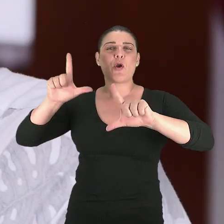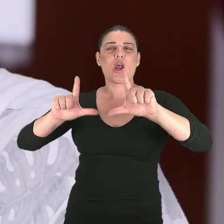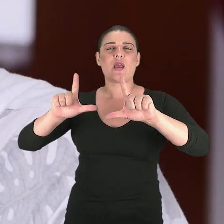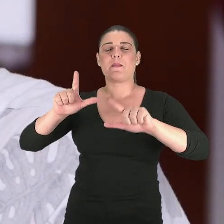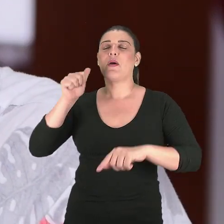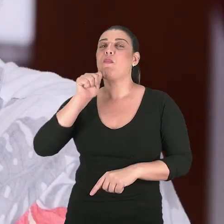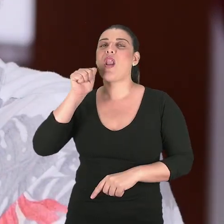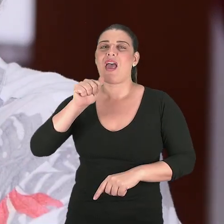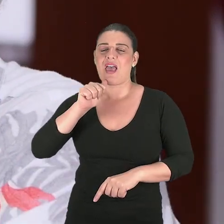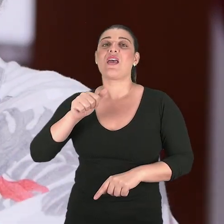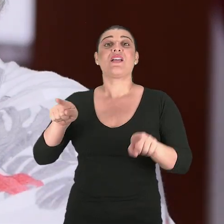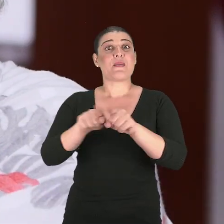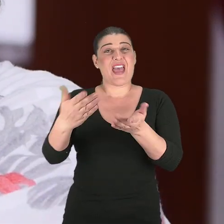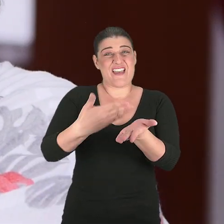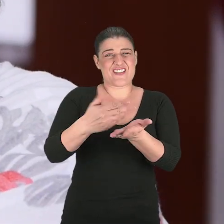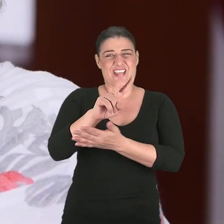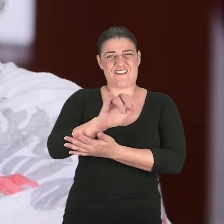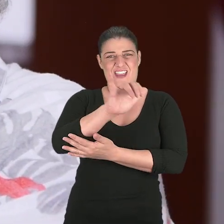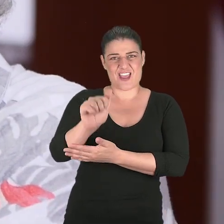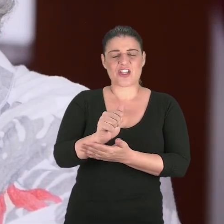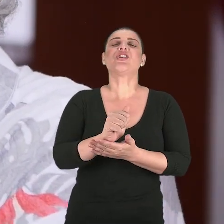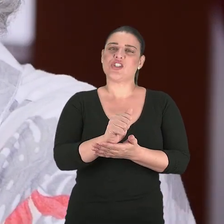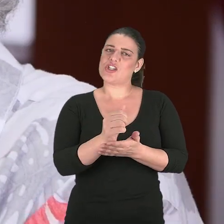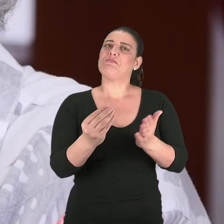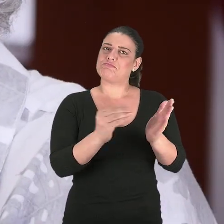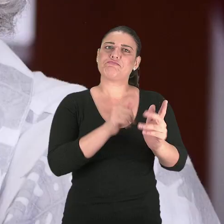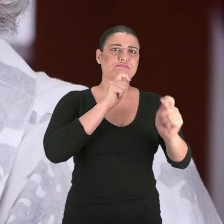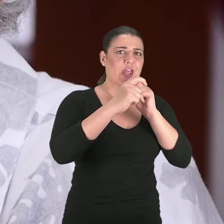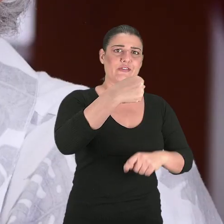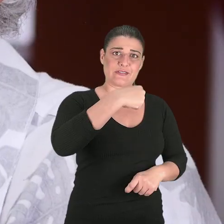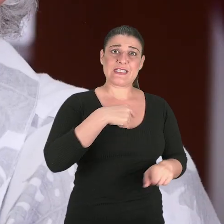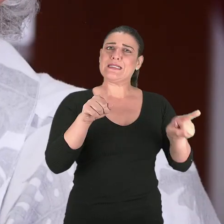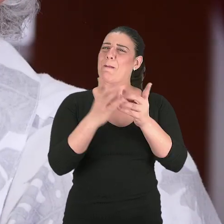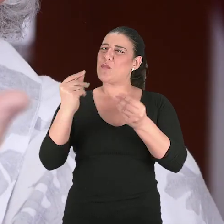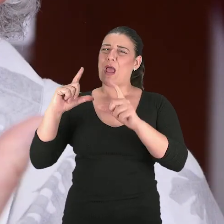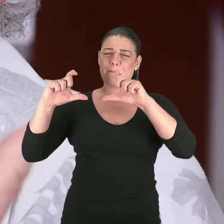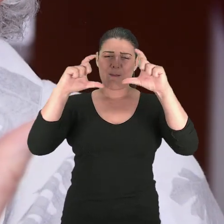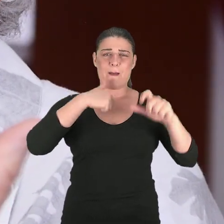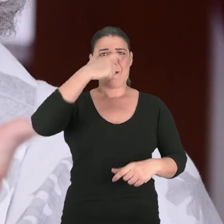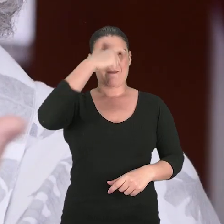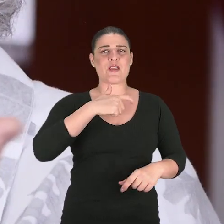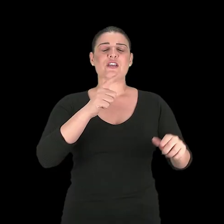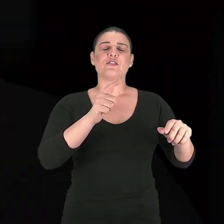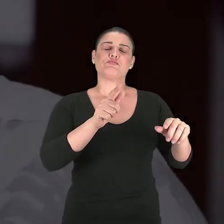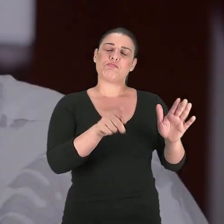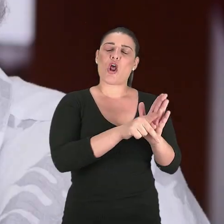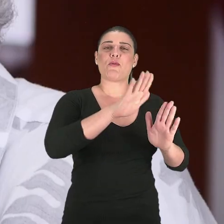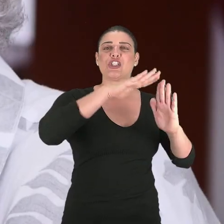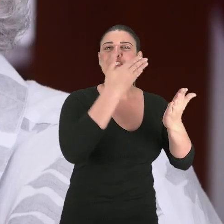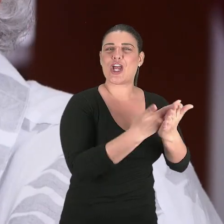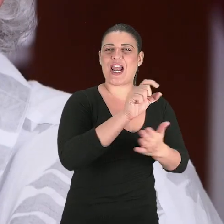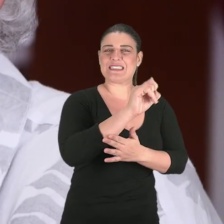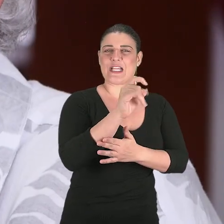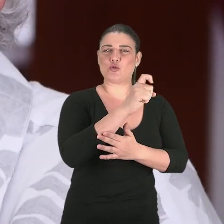me fotografou. Tirou um monte de foto onde eu dava aula no Madureira, em frente do Colégio São José e no Mercado Santo Antônio.